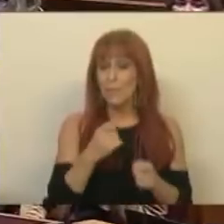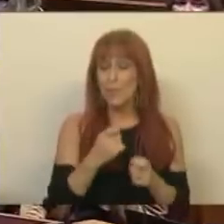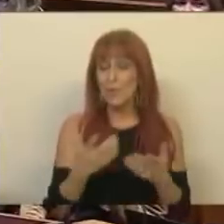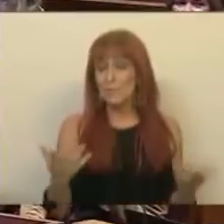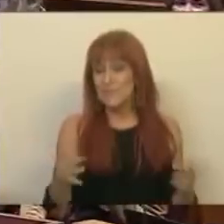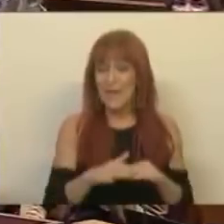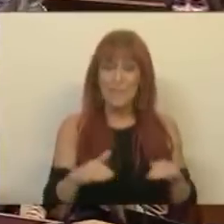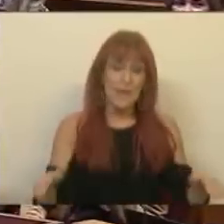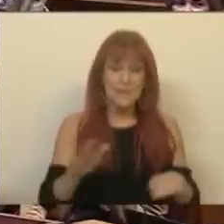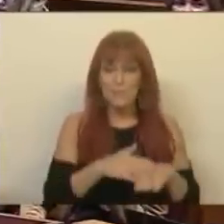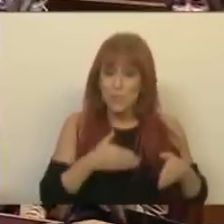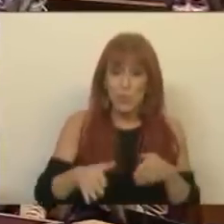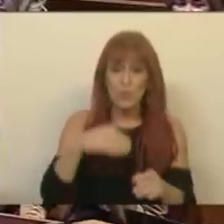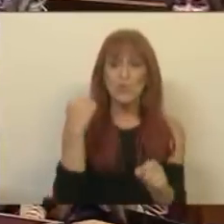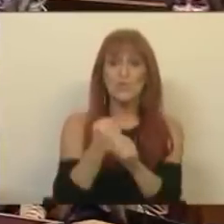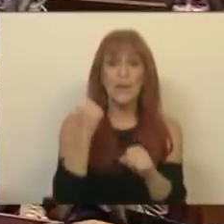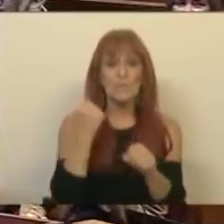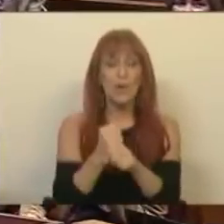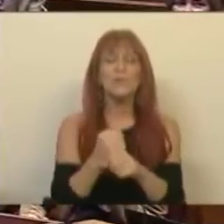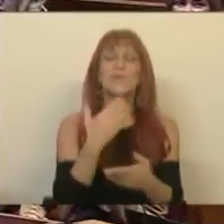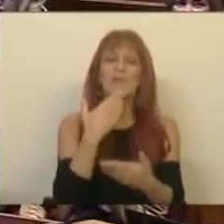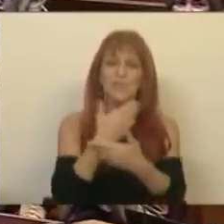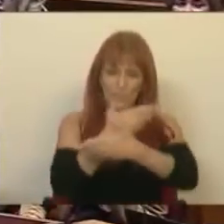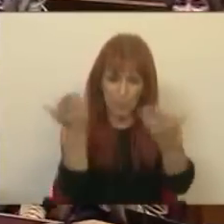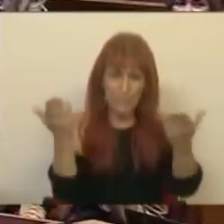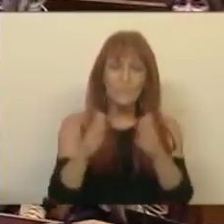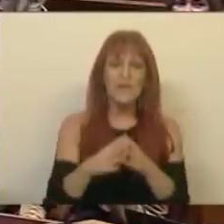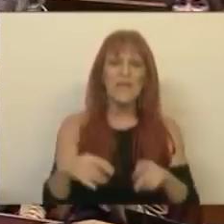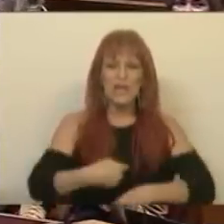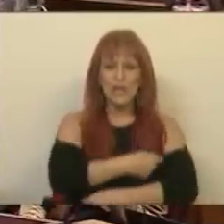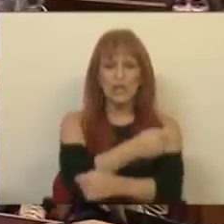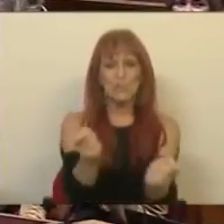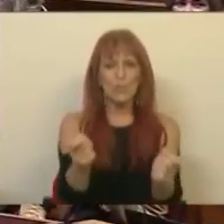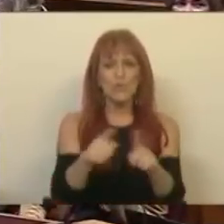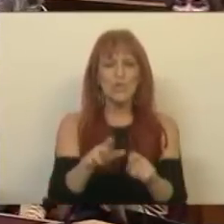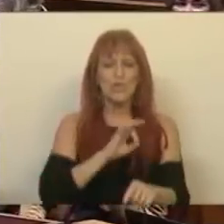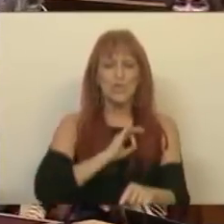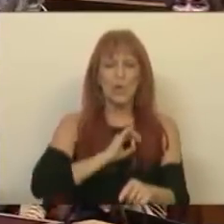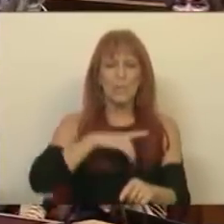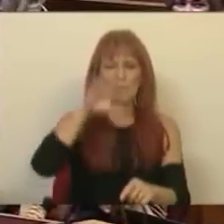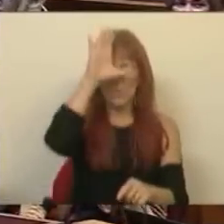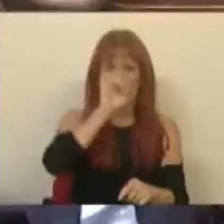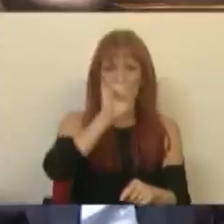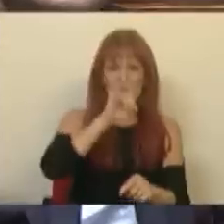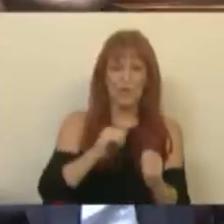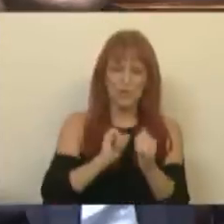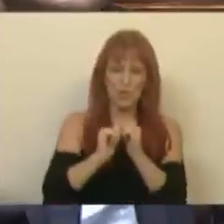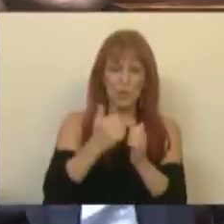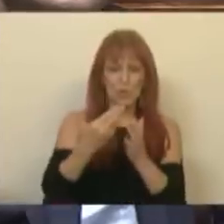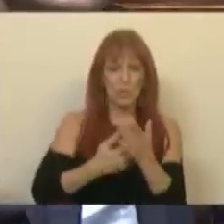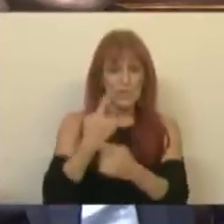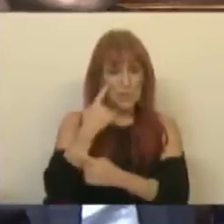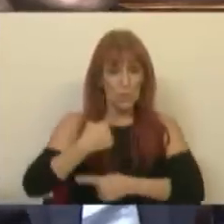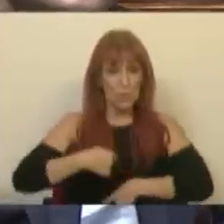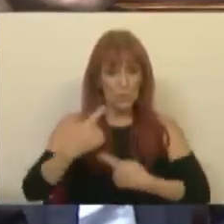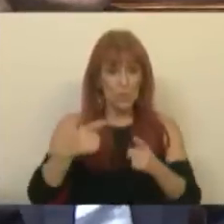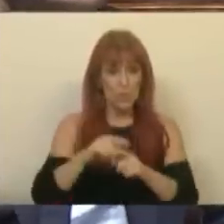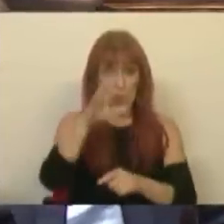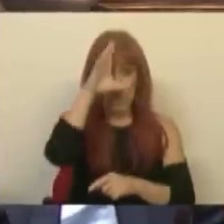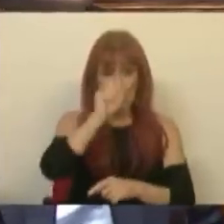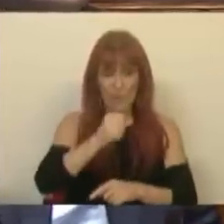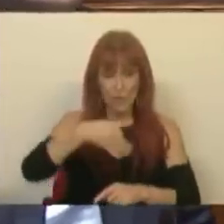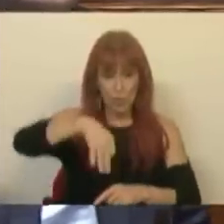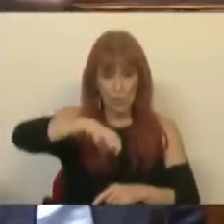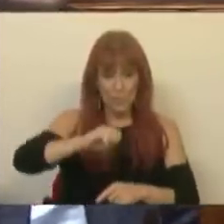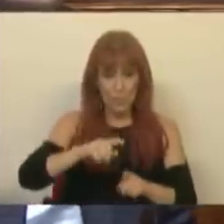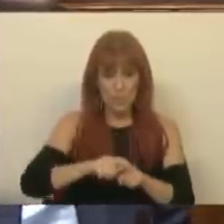a mesa sobre condução dos trabalhos que distribua o senhor primeiro ministra documentação que mostra foi o governo do